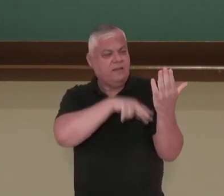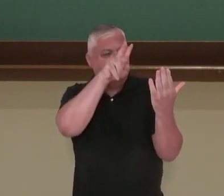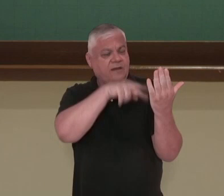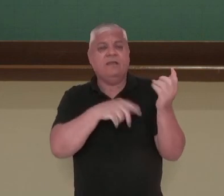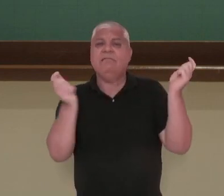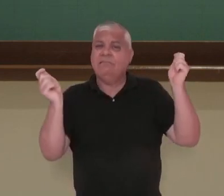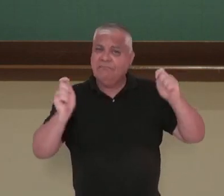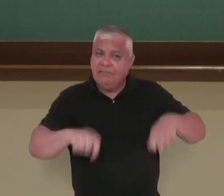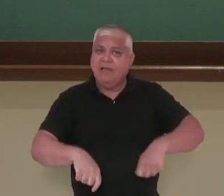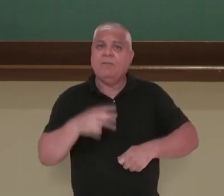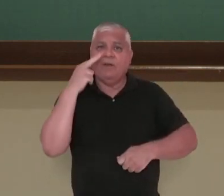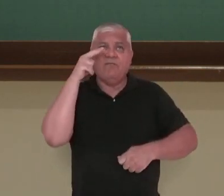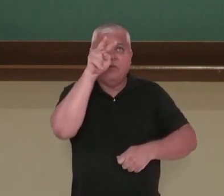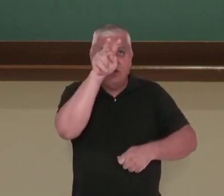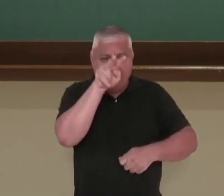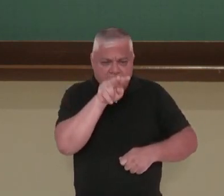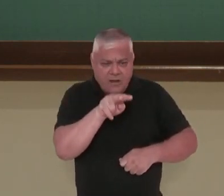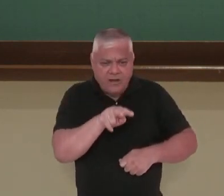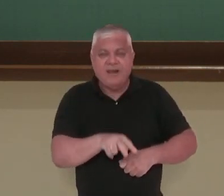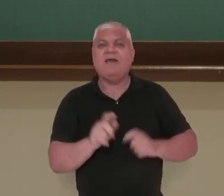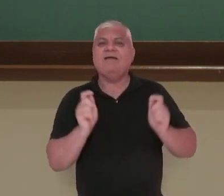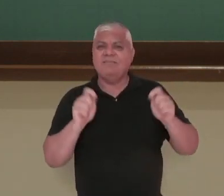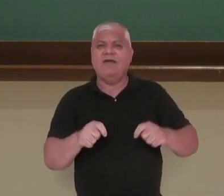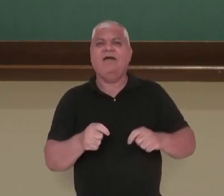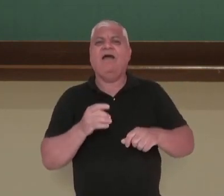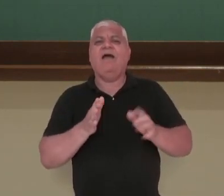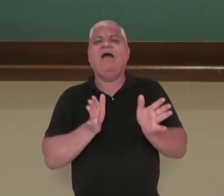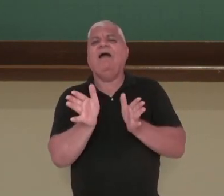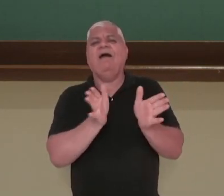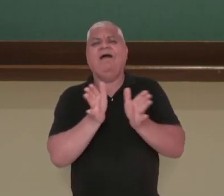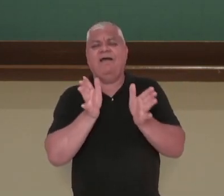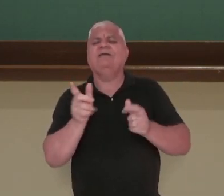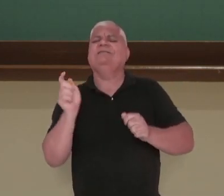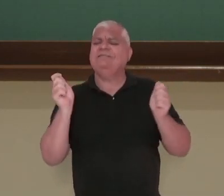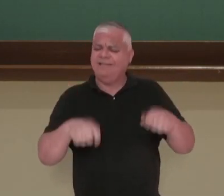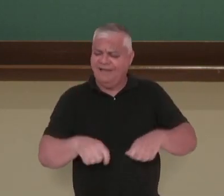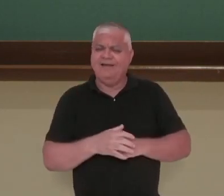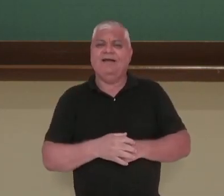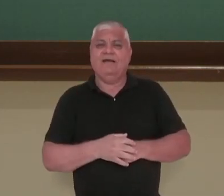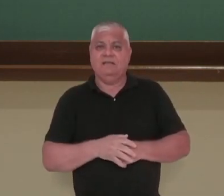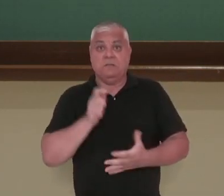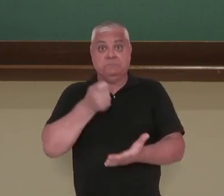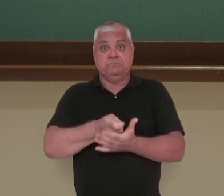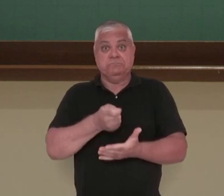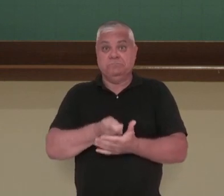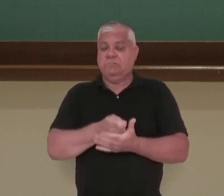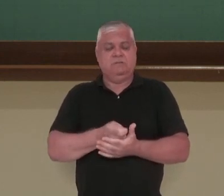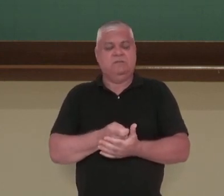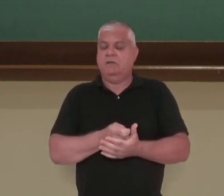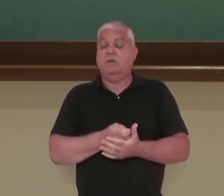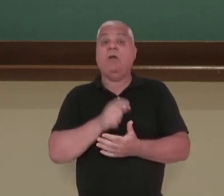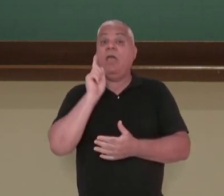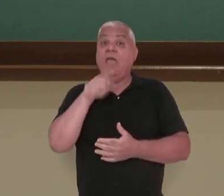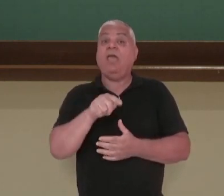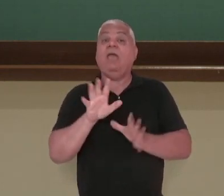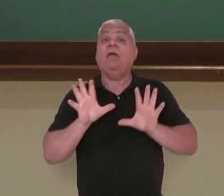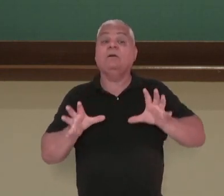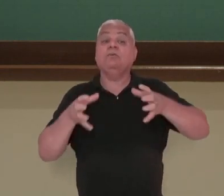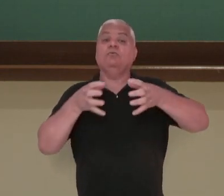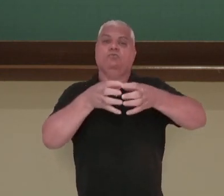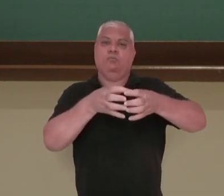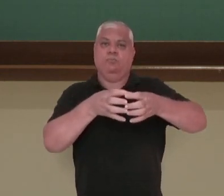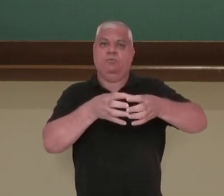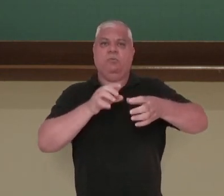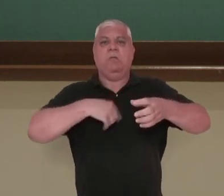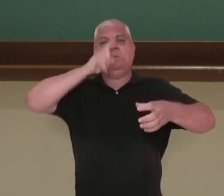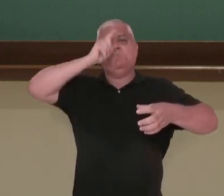para a comunidade verificar esse documento. Lembrando que esse é um documento que ele não é imposto de cima para baixo, ele é uma construção coletiva